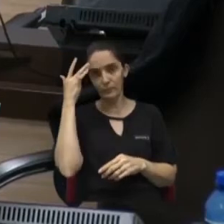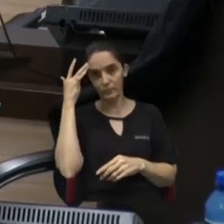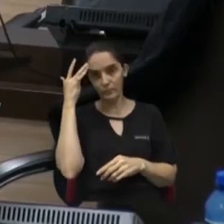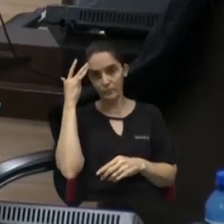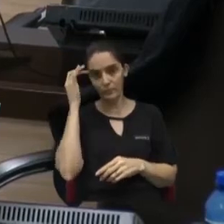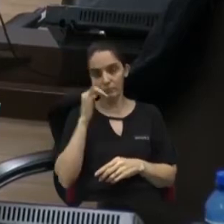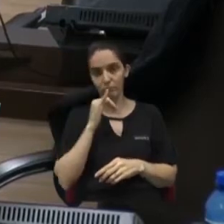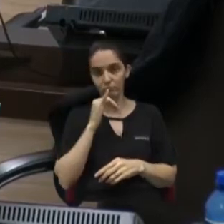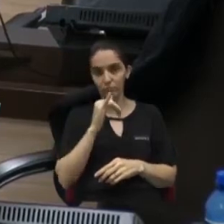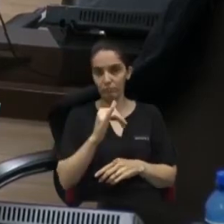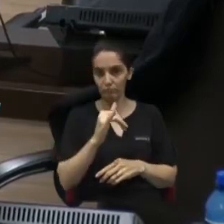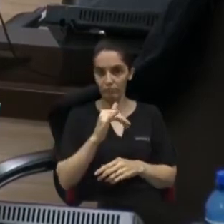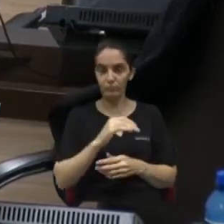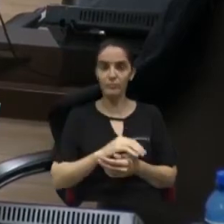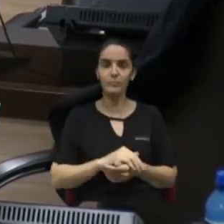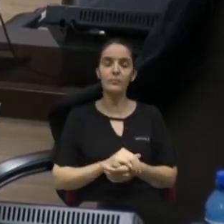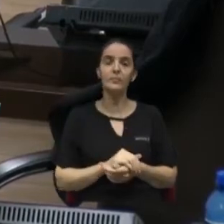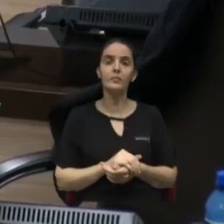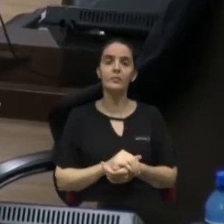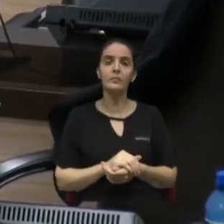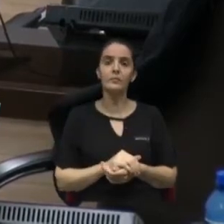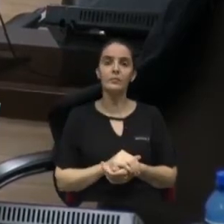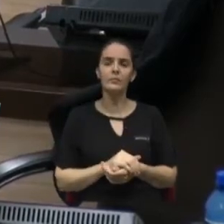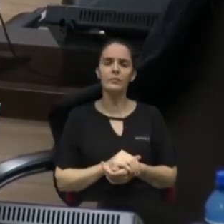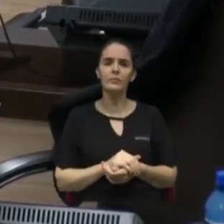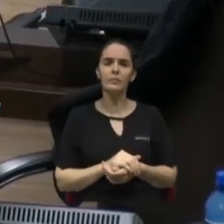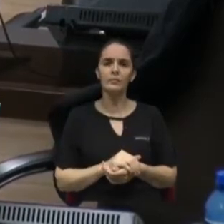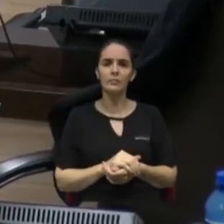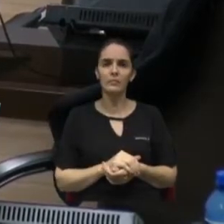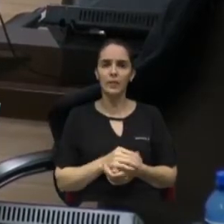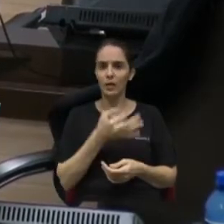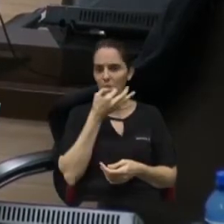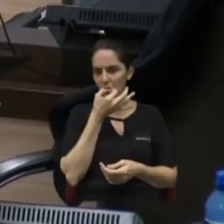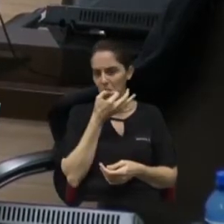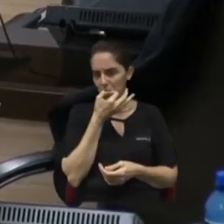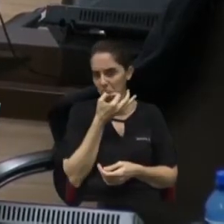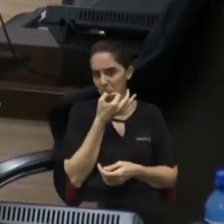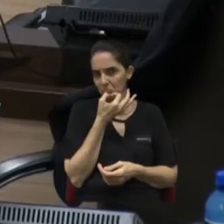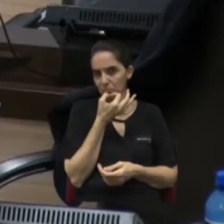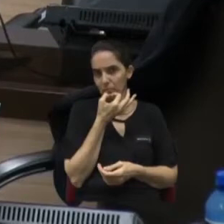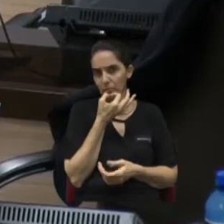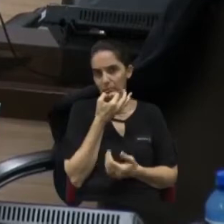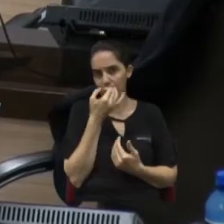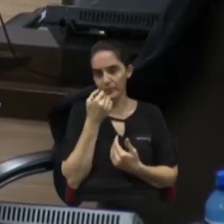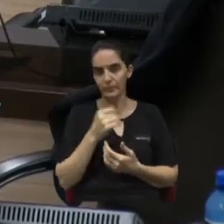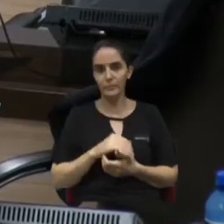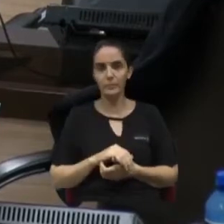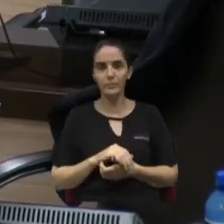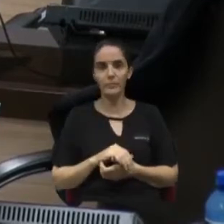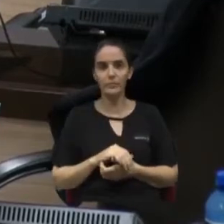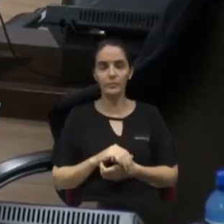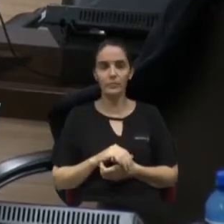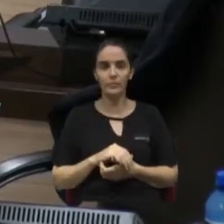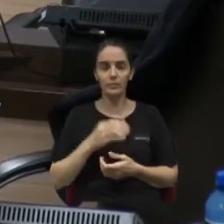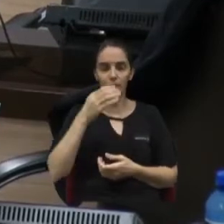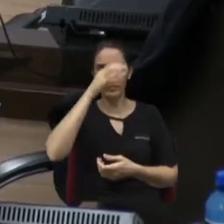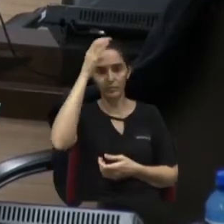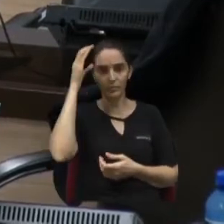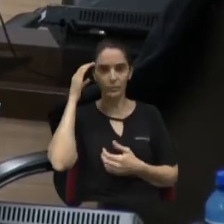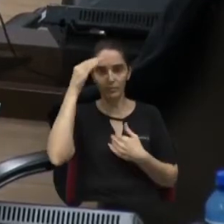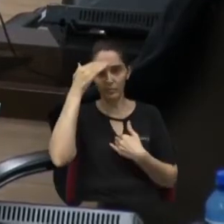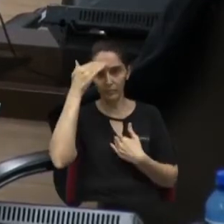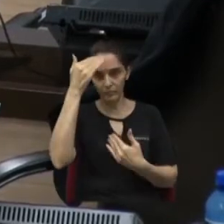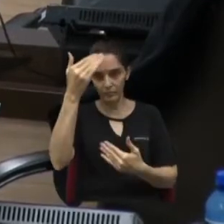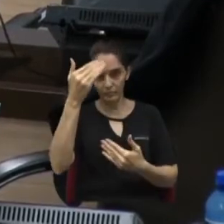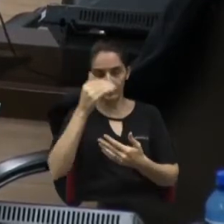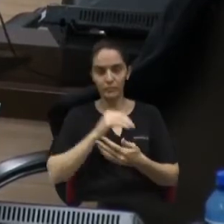manifestaram, e com relação a um agradecimento, né, em especial a